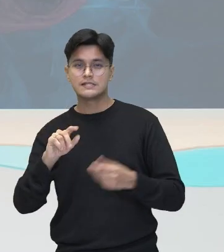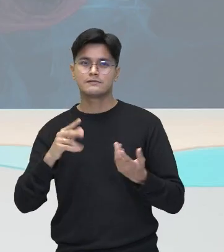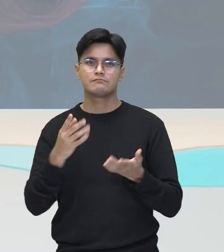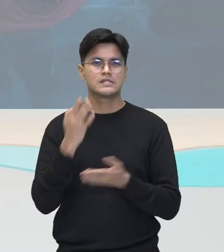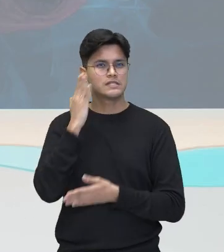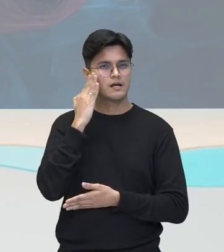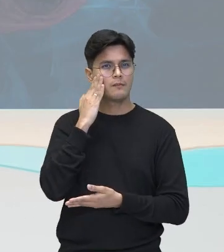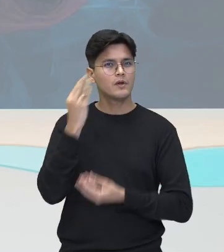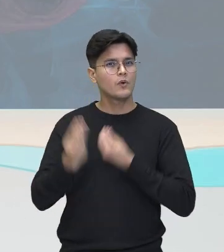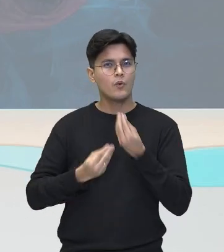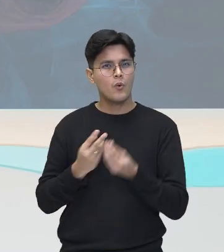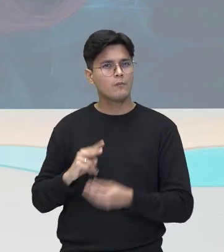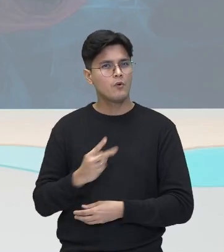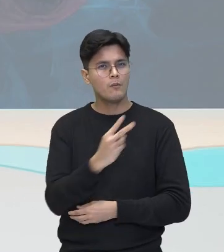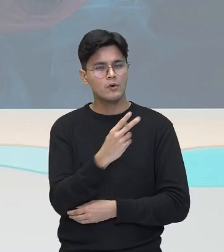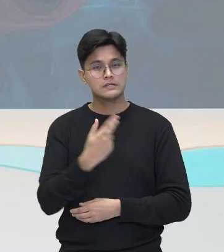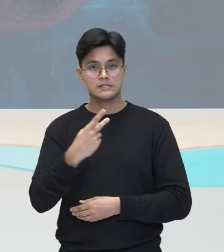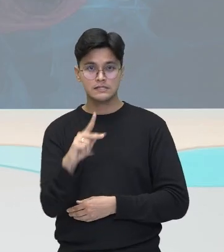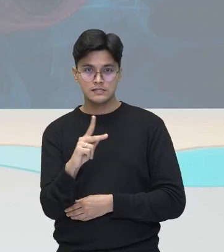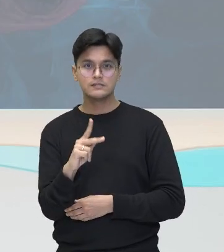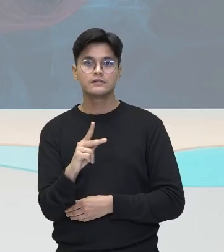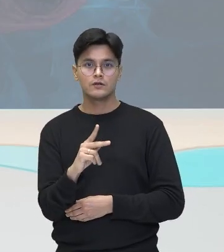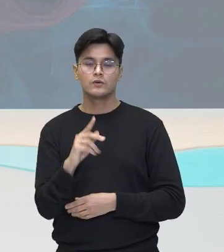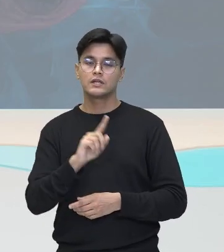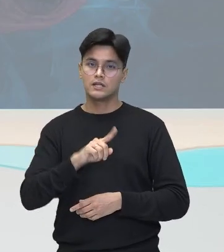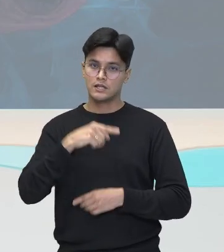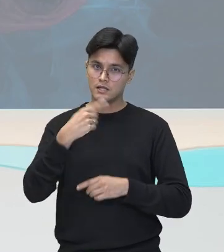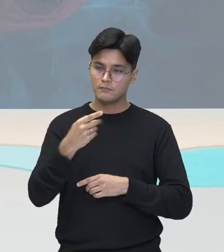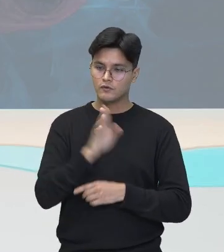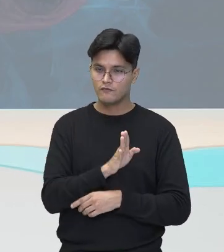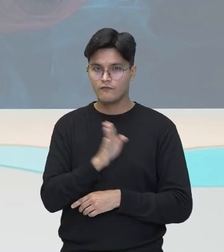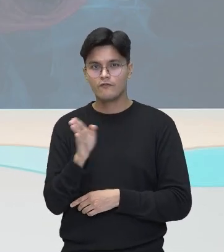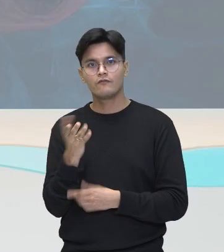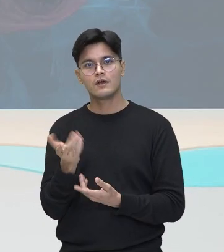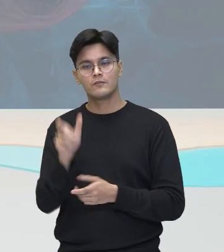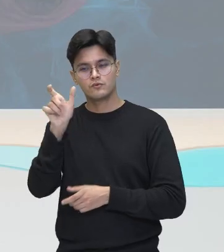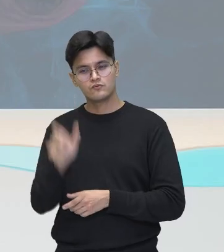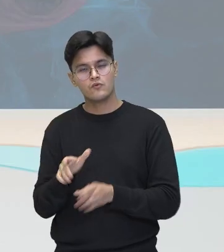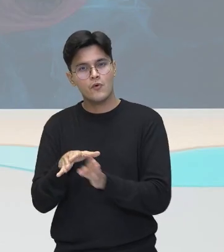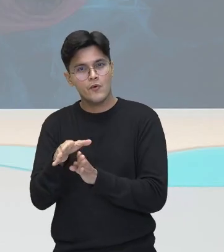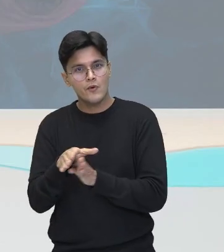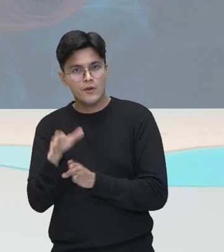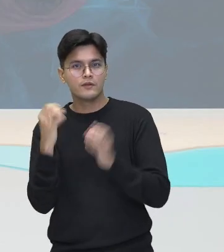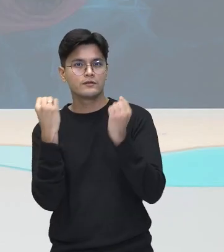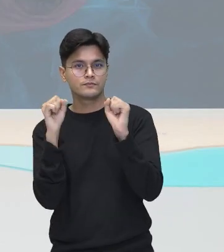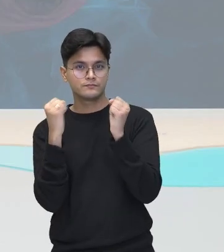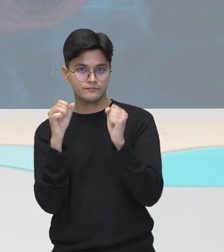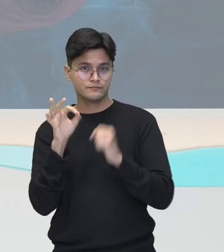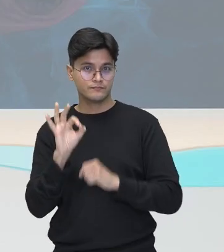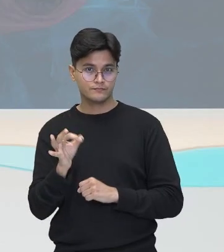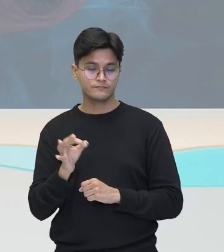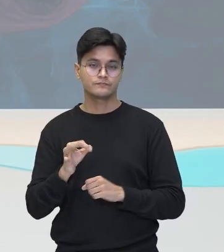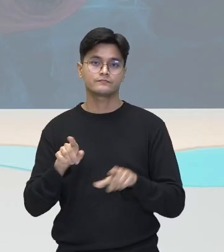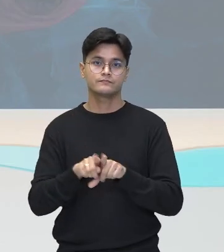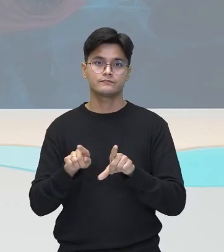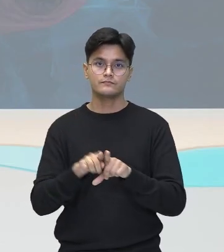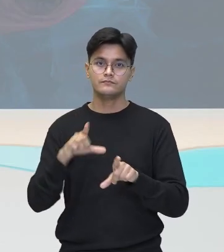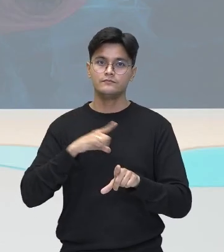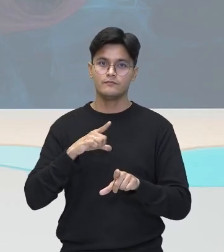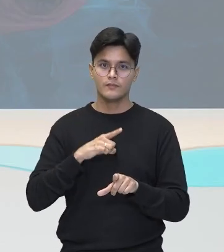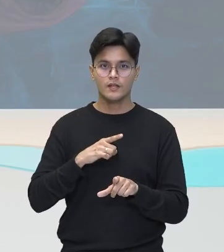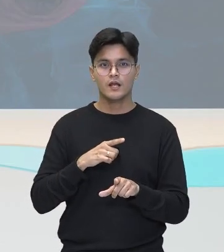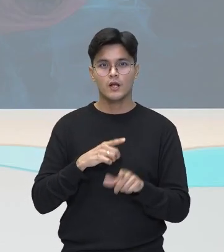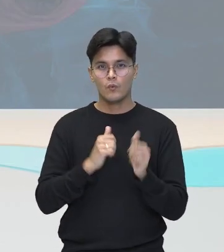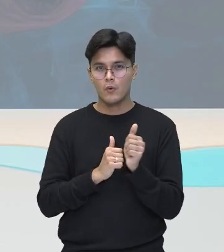Legal, tá tudo direitinho. Aí vai para o educador físico para ele montar um treinamento, né? Assim como vai ter o quê? O